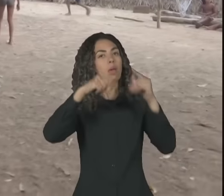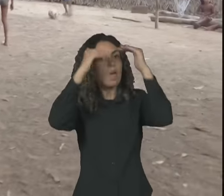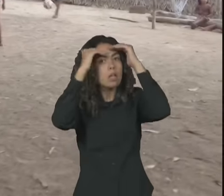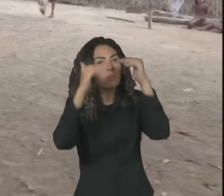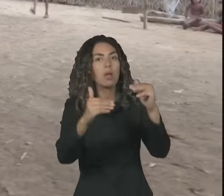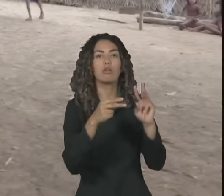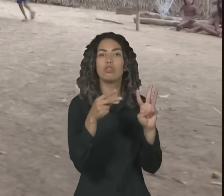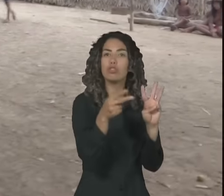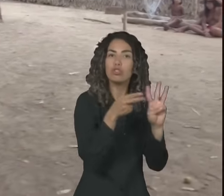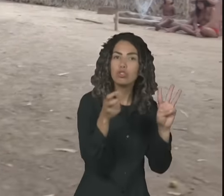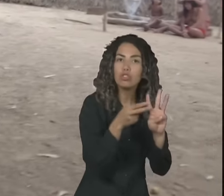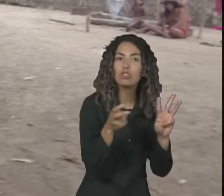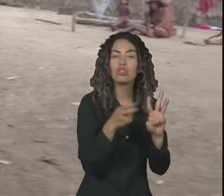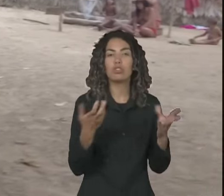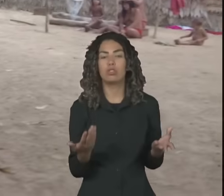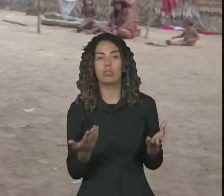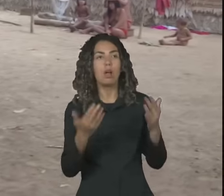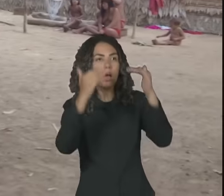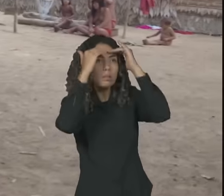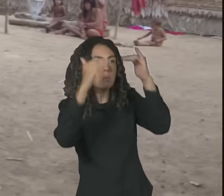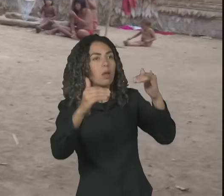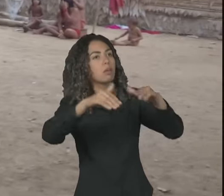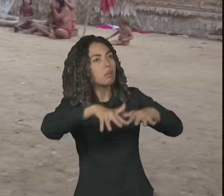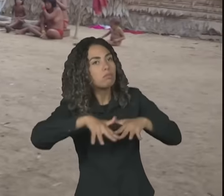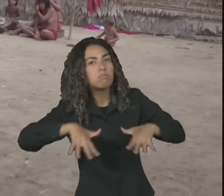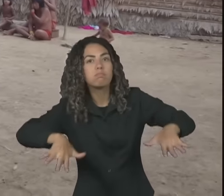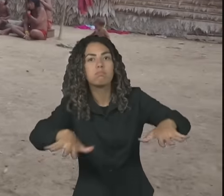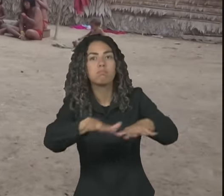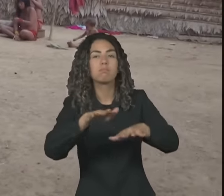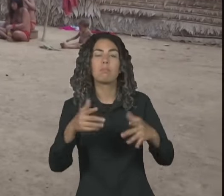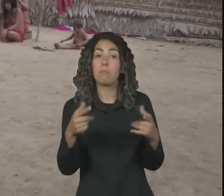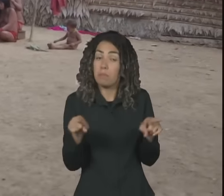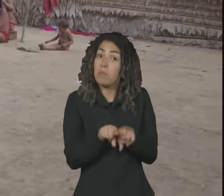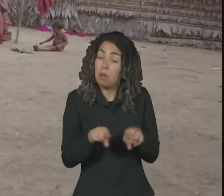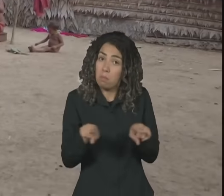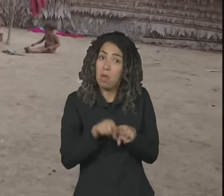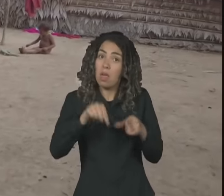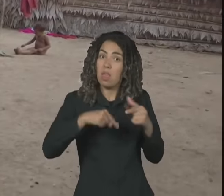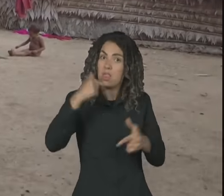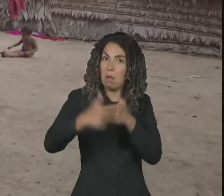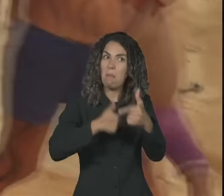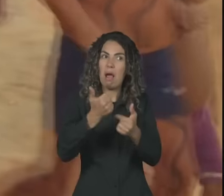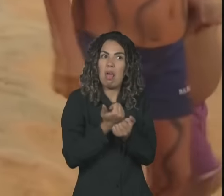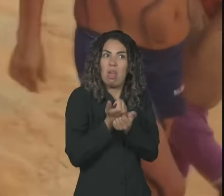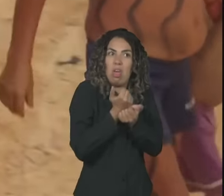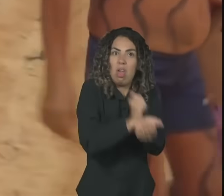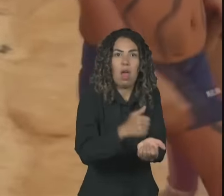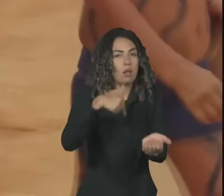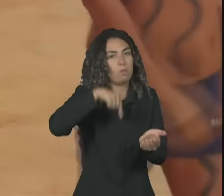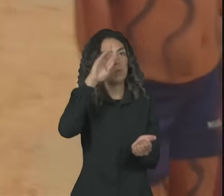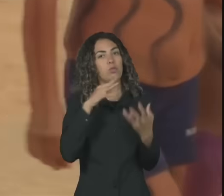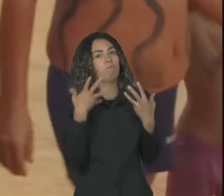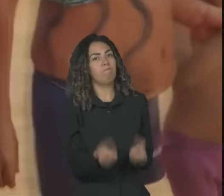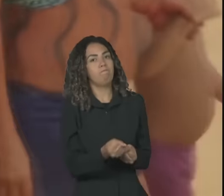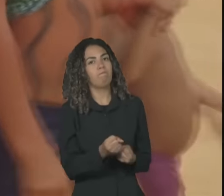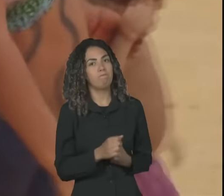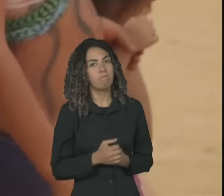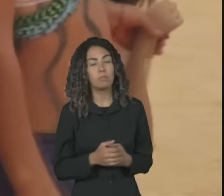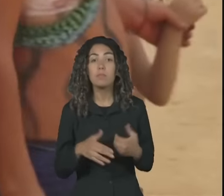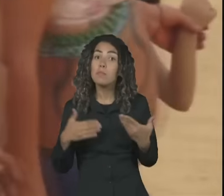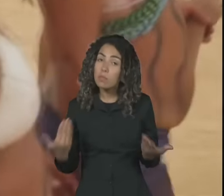a ausência de formas não aceitáveis de trabalho, como o trabalho semelhante à escravidão. A maior parte do Congresso